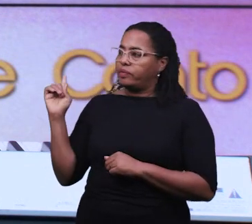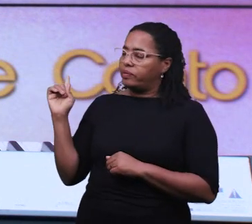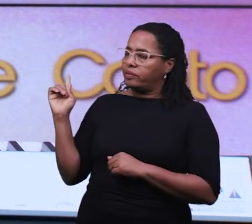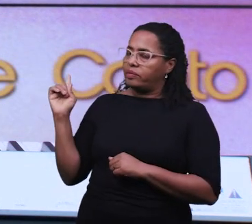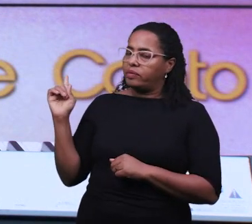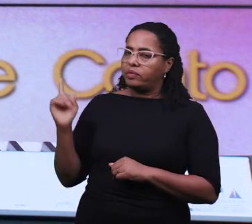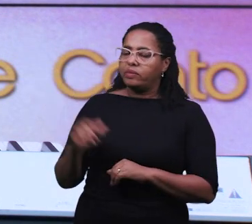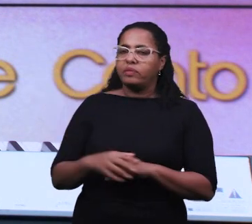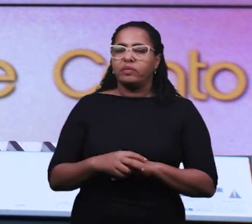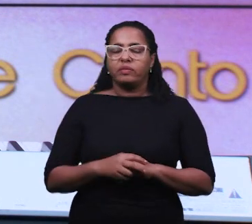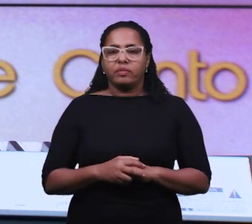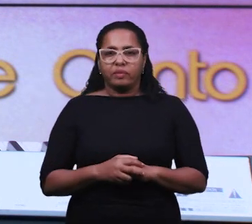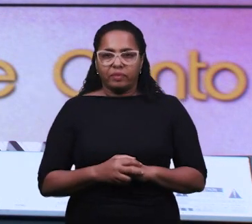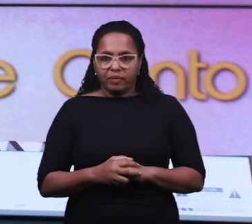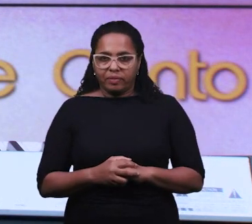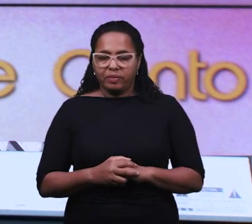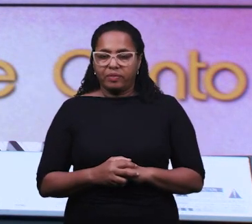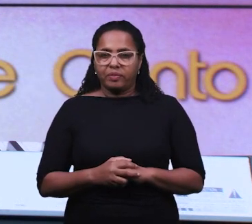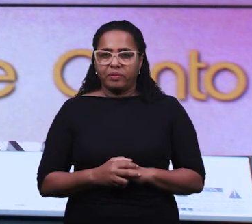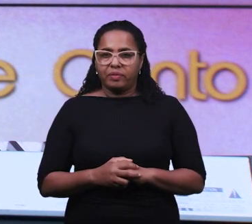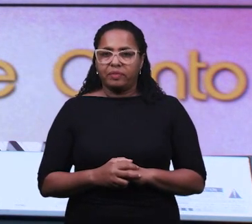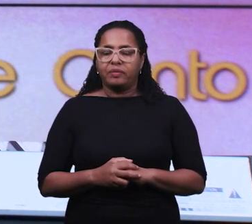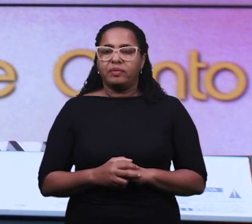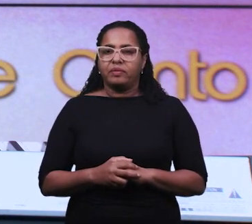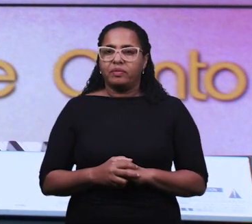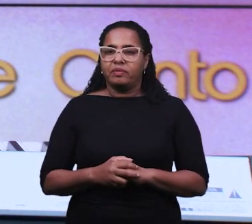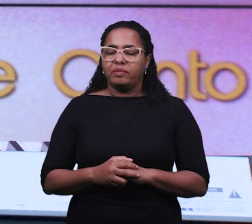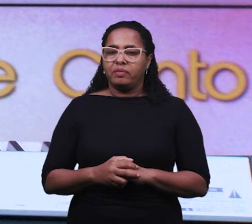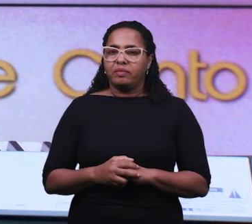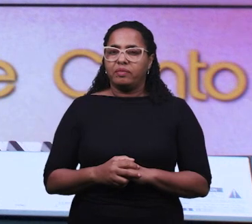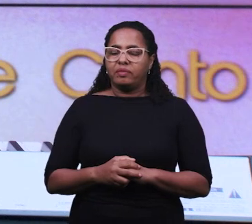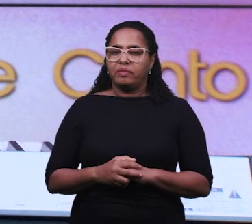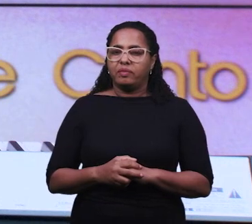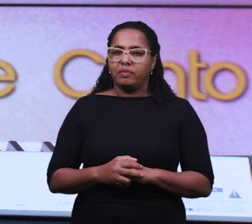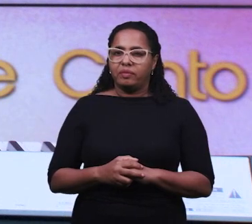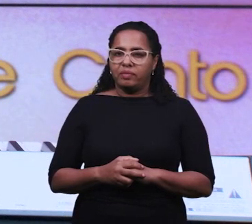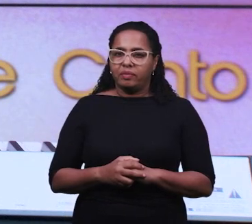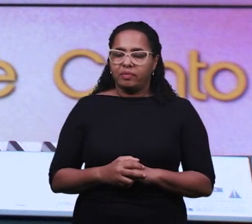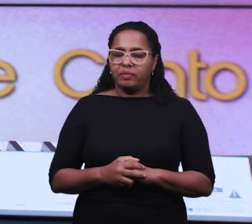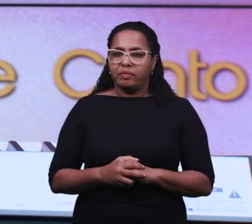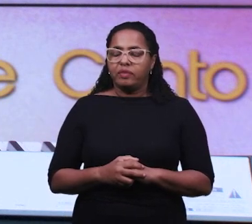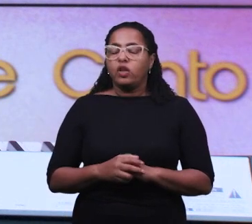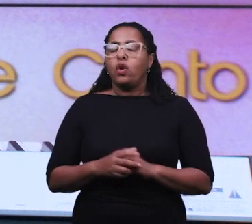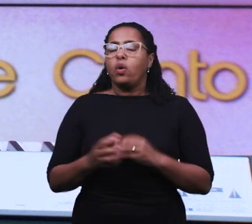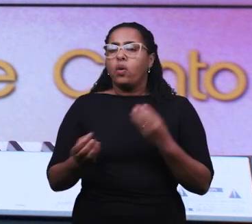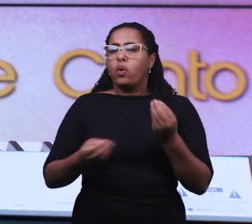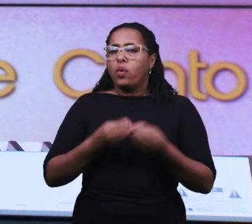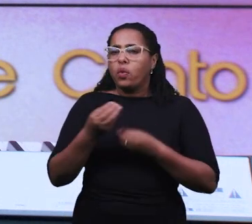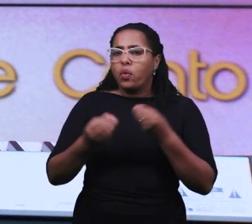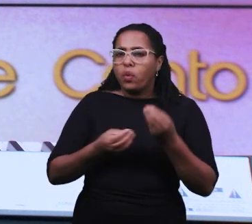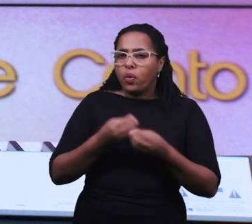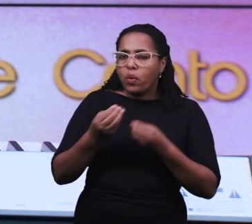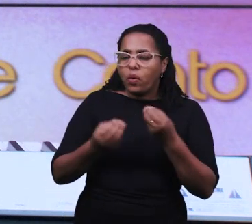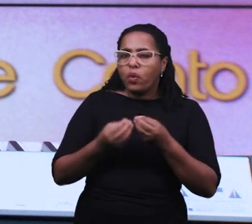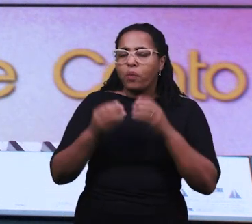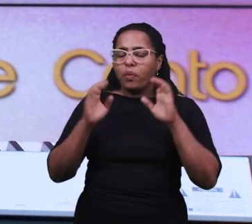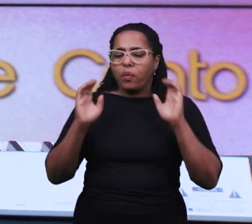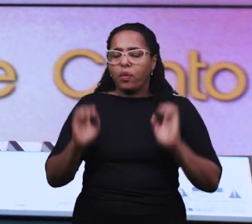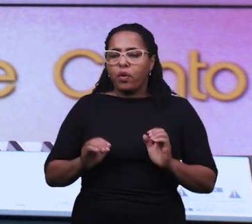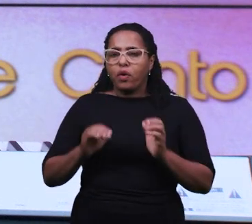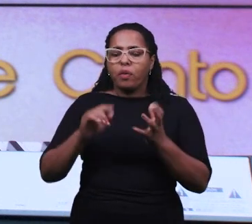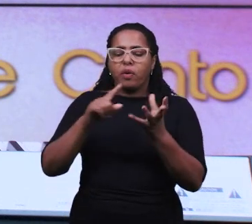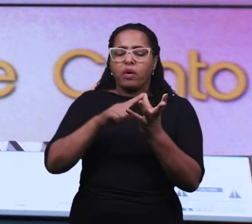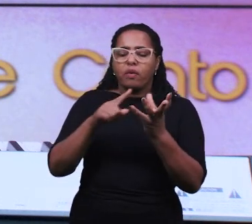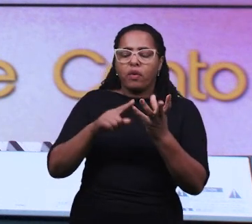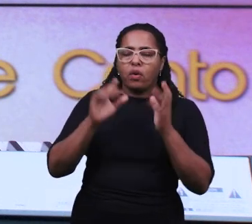E, A, O, U. Percebam como o trato vocal se comporta